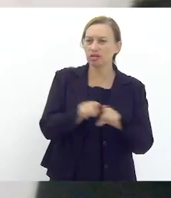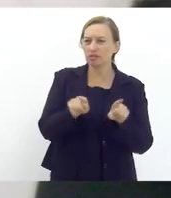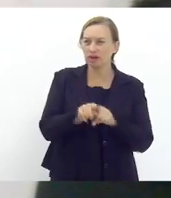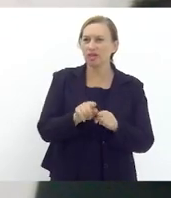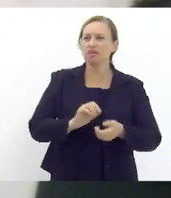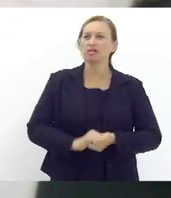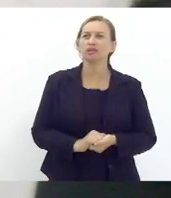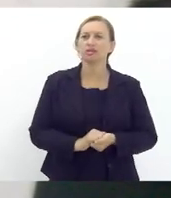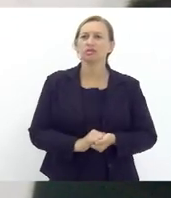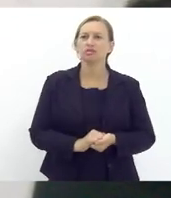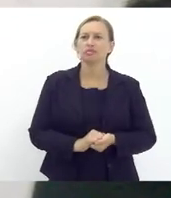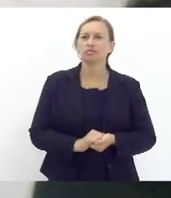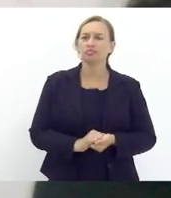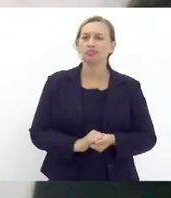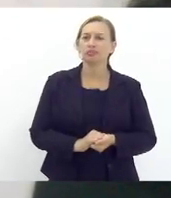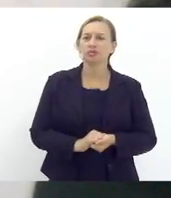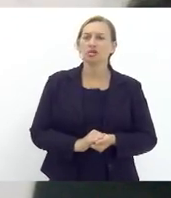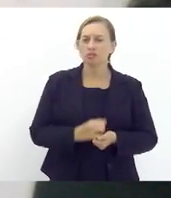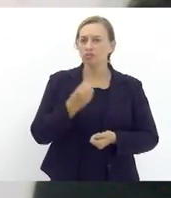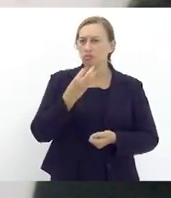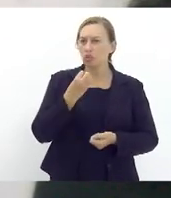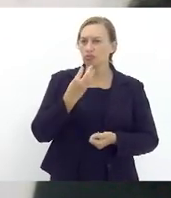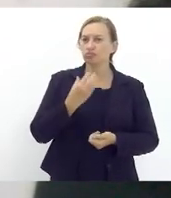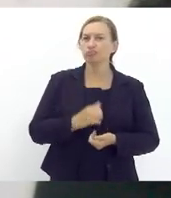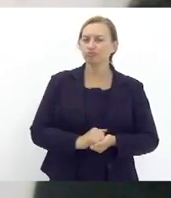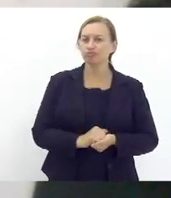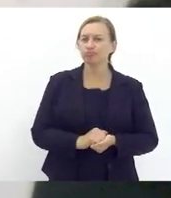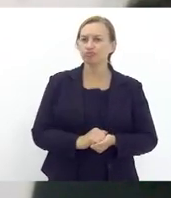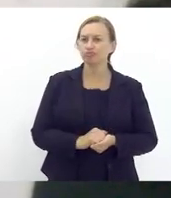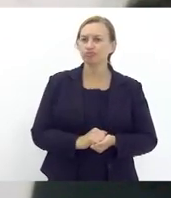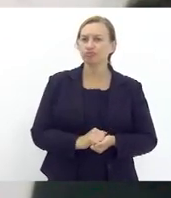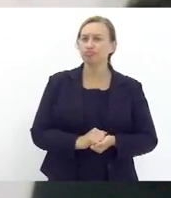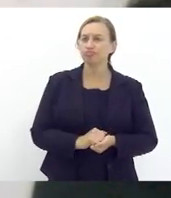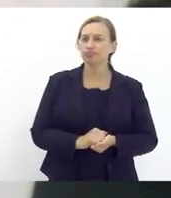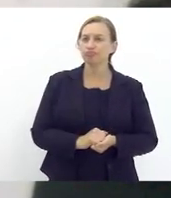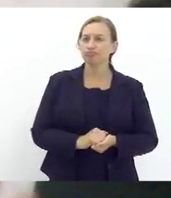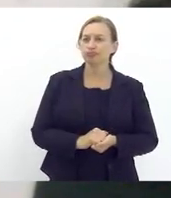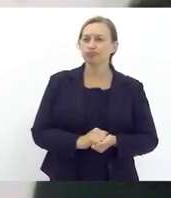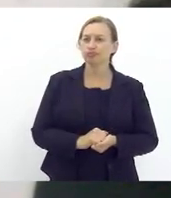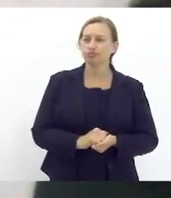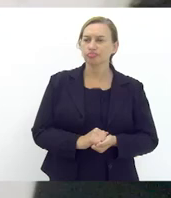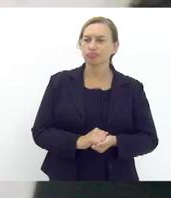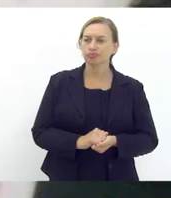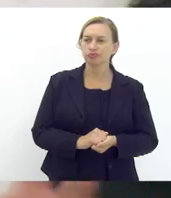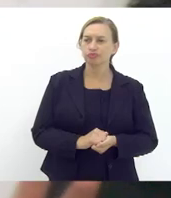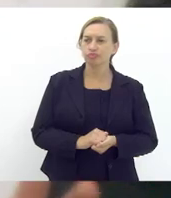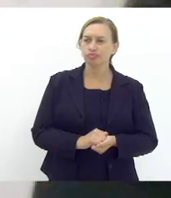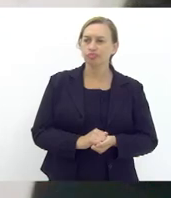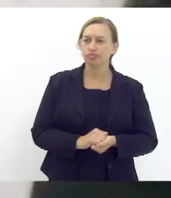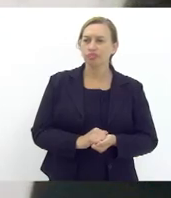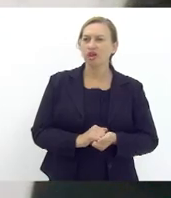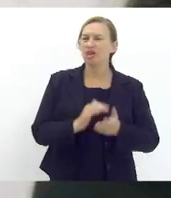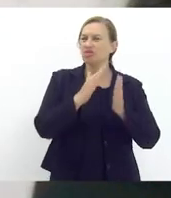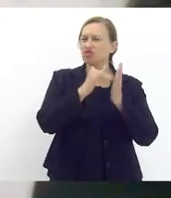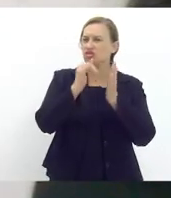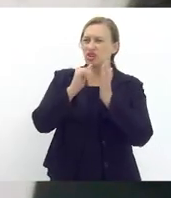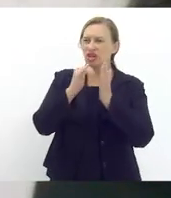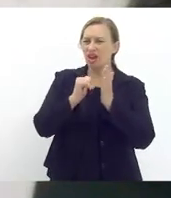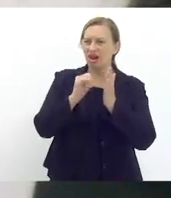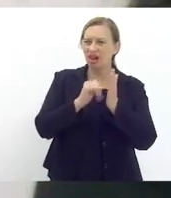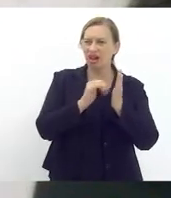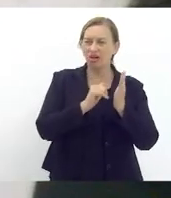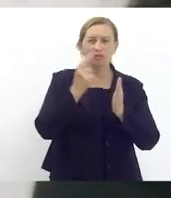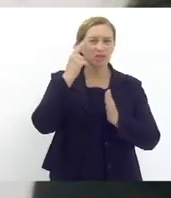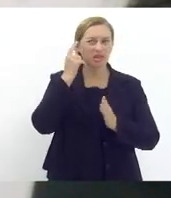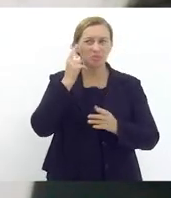bem didático para poder evidenciar e de certa maneira até desmistificar o que é